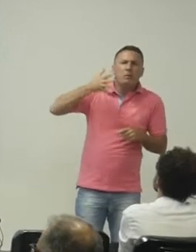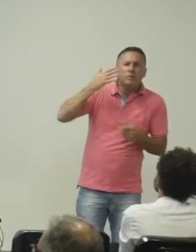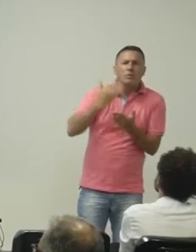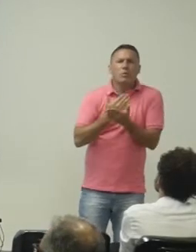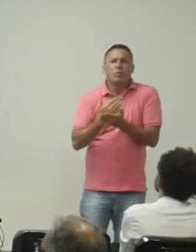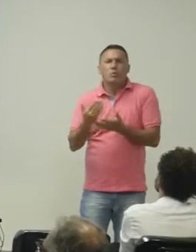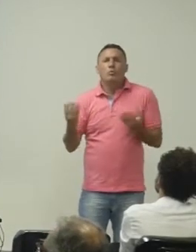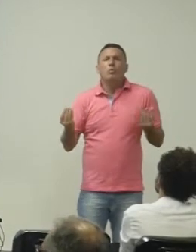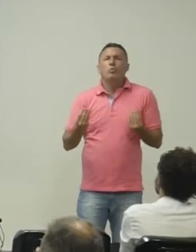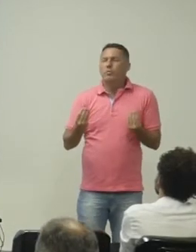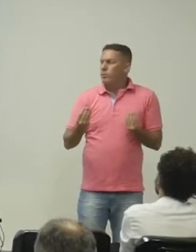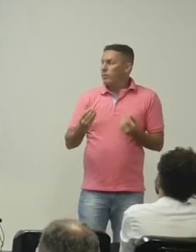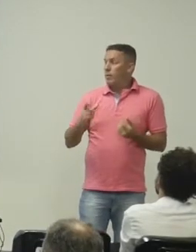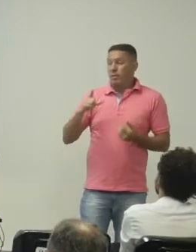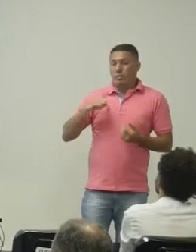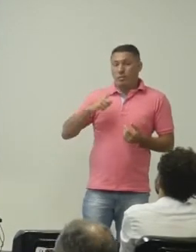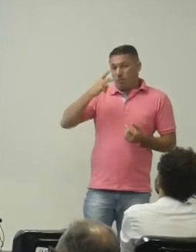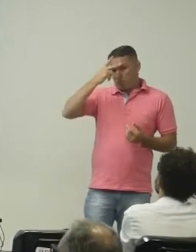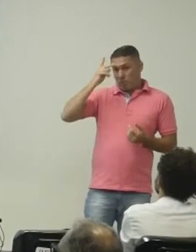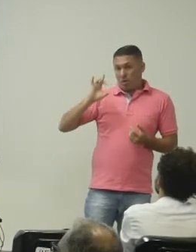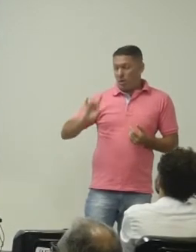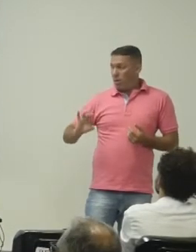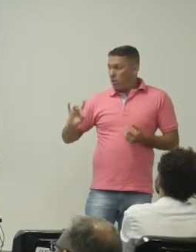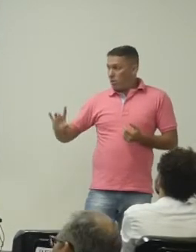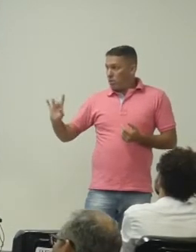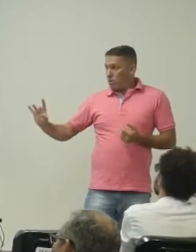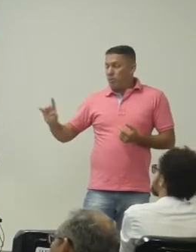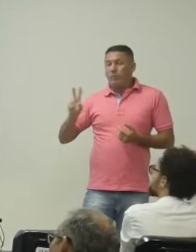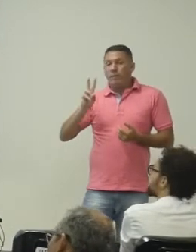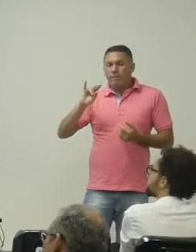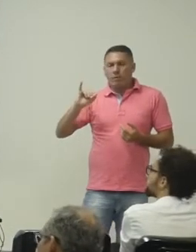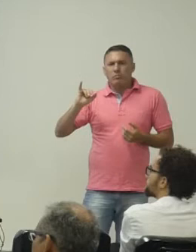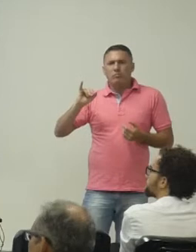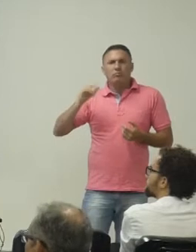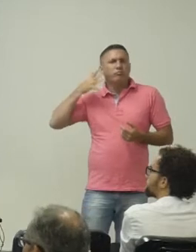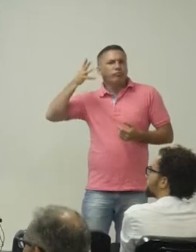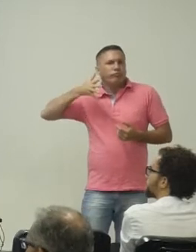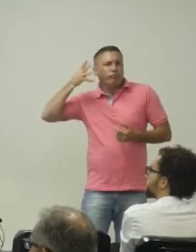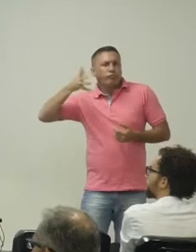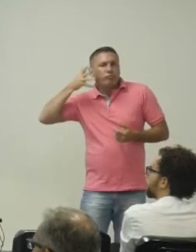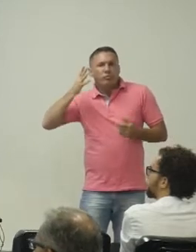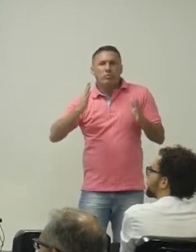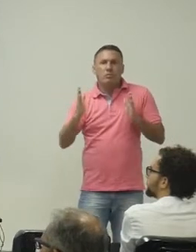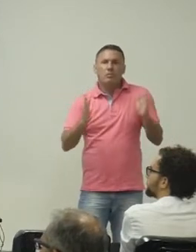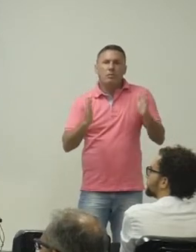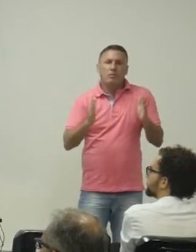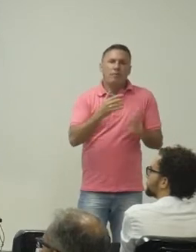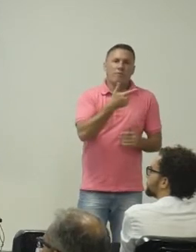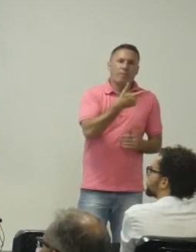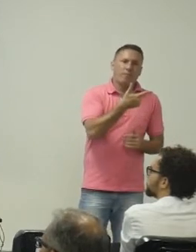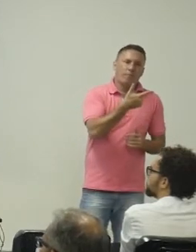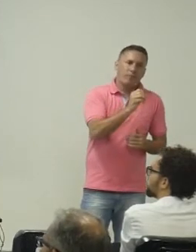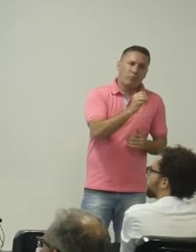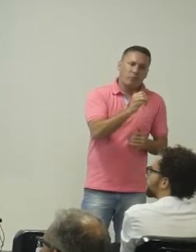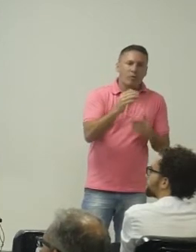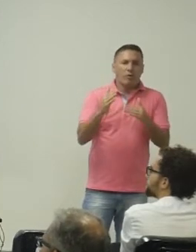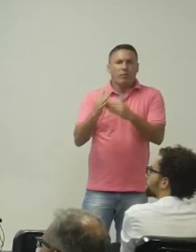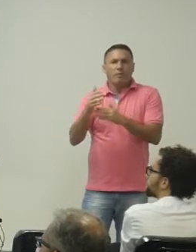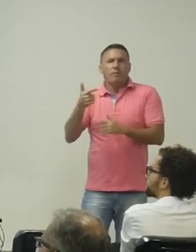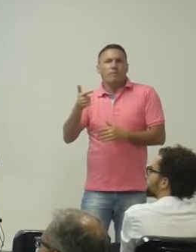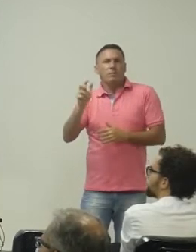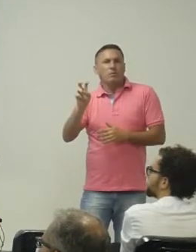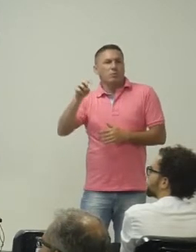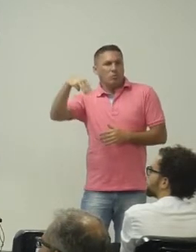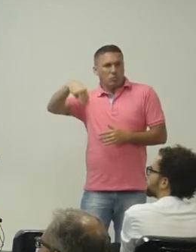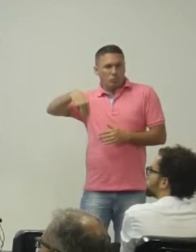faremos uma fala, cada uma fala, fará a sua fala, entre 20 a 25 minutos.